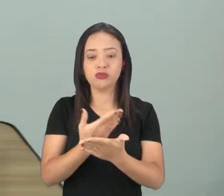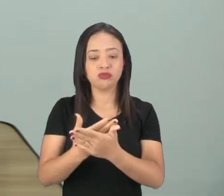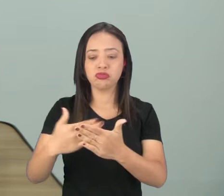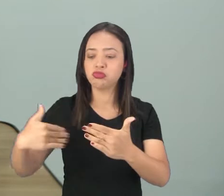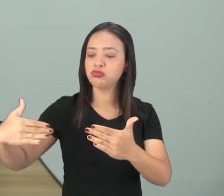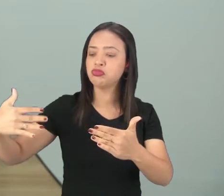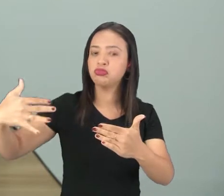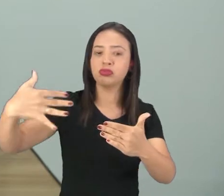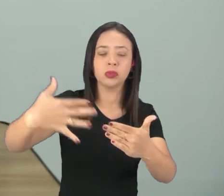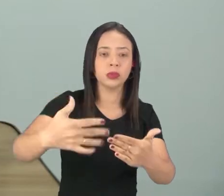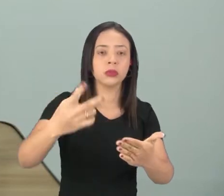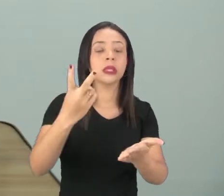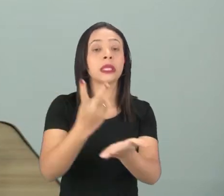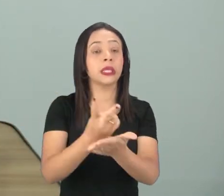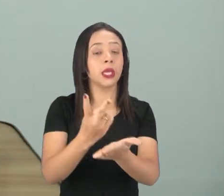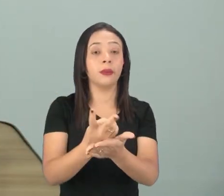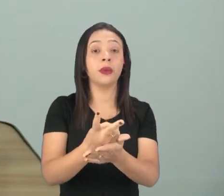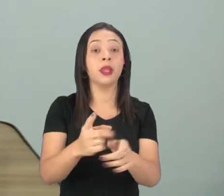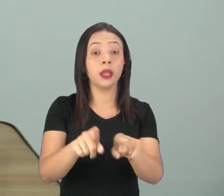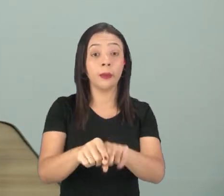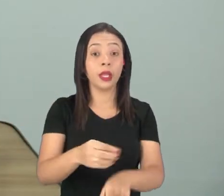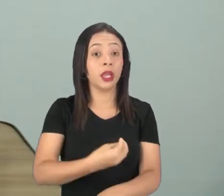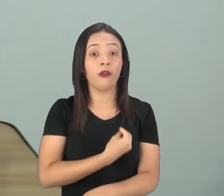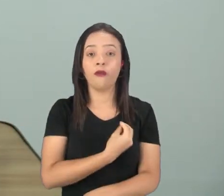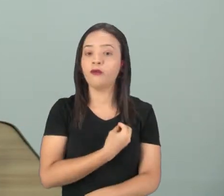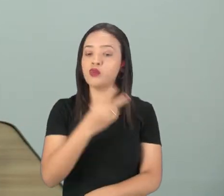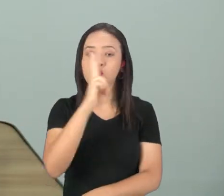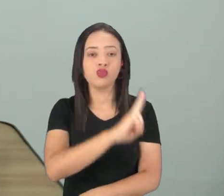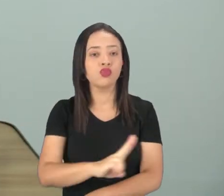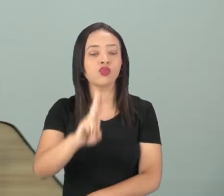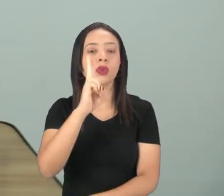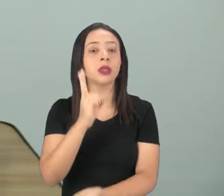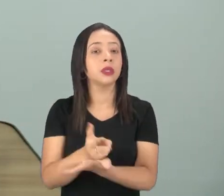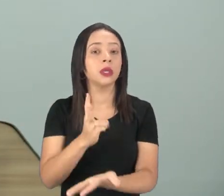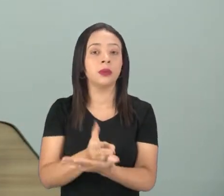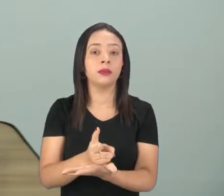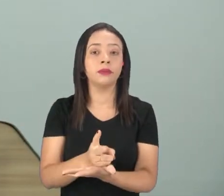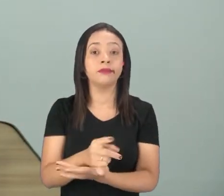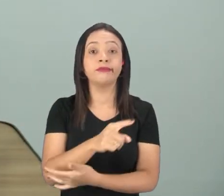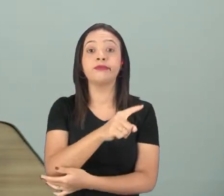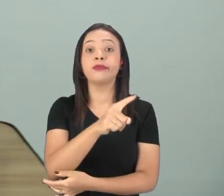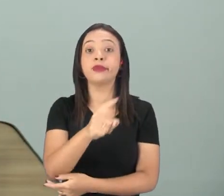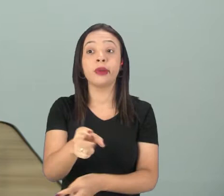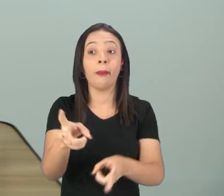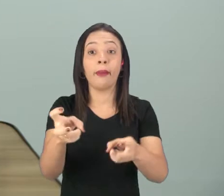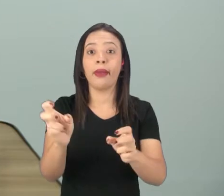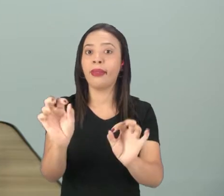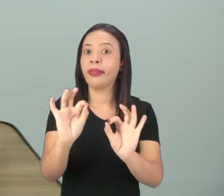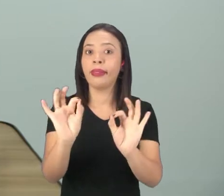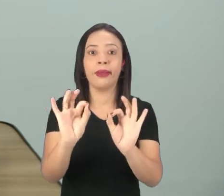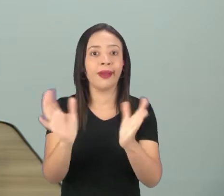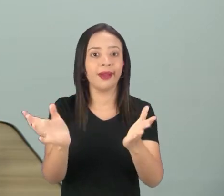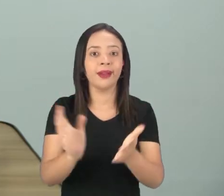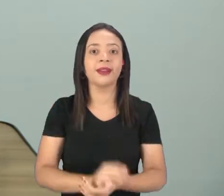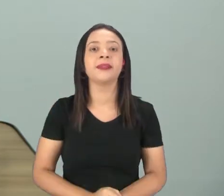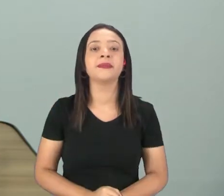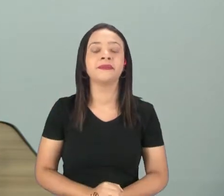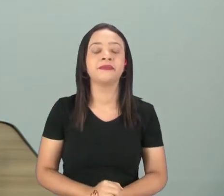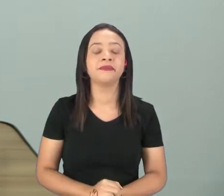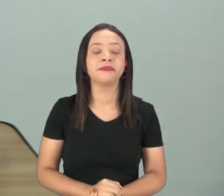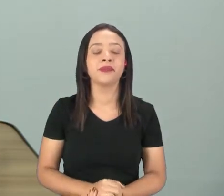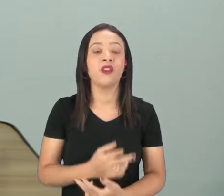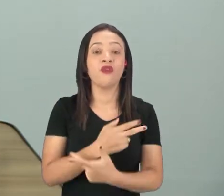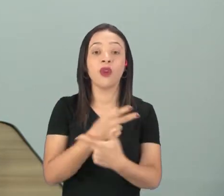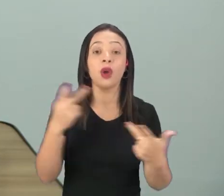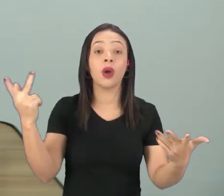nosso cotidiano nós a usamos e nem percebemos. Tenho certeza que você usa todos os dias a matemática. Em muitas situações do